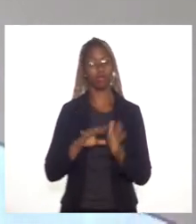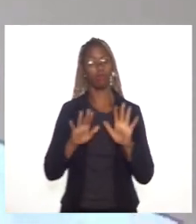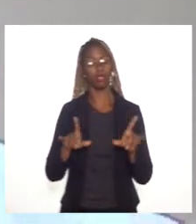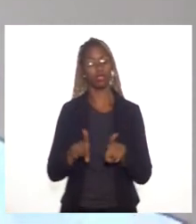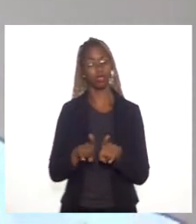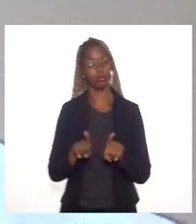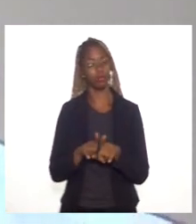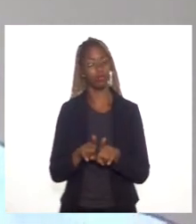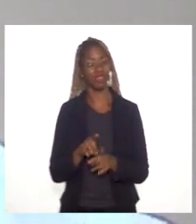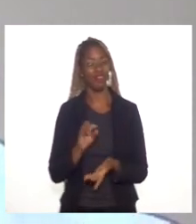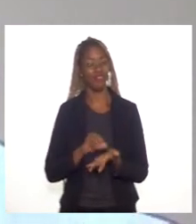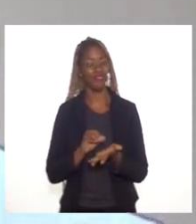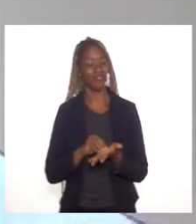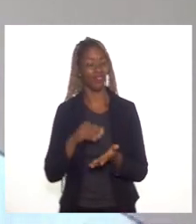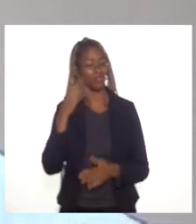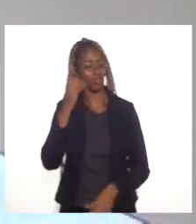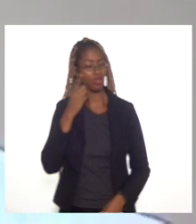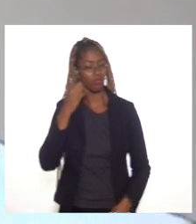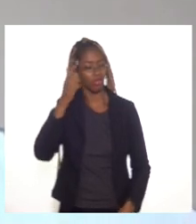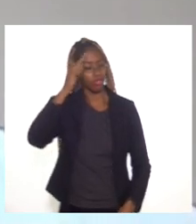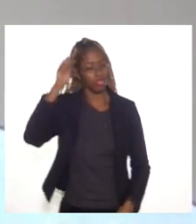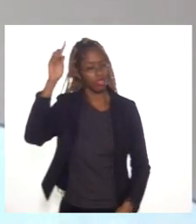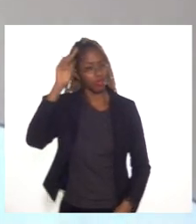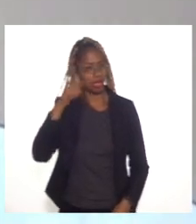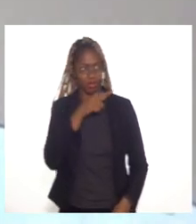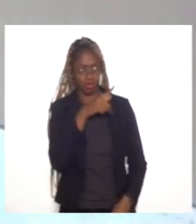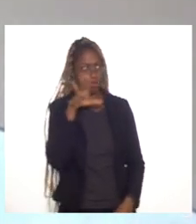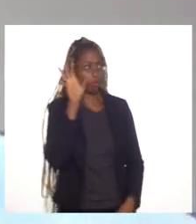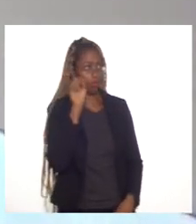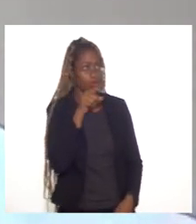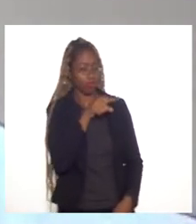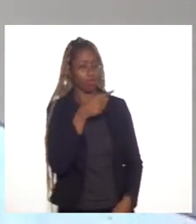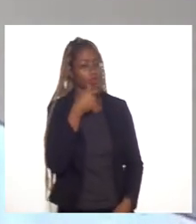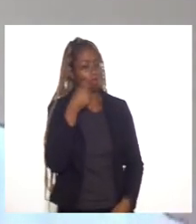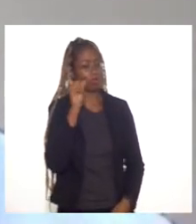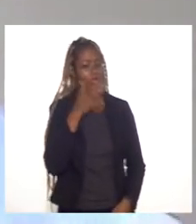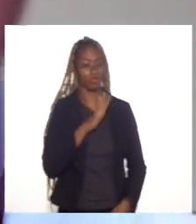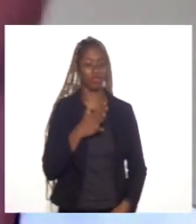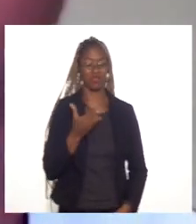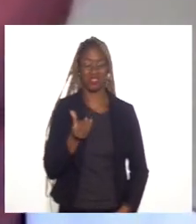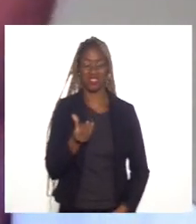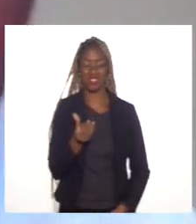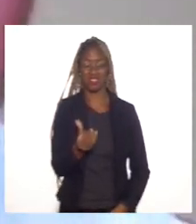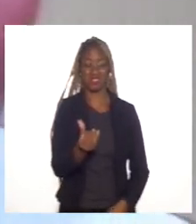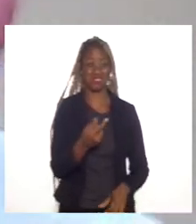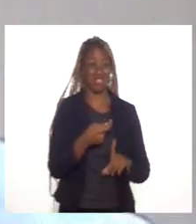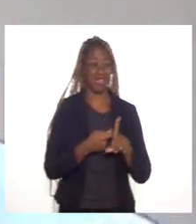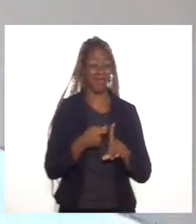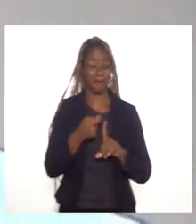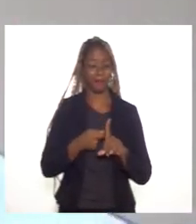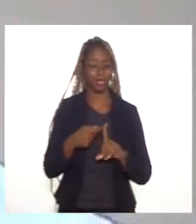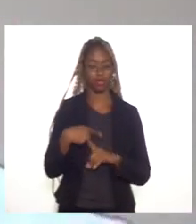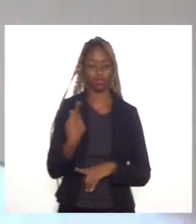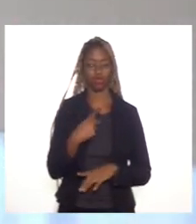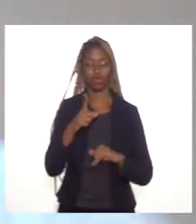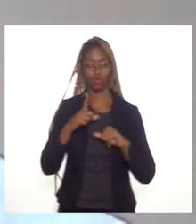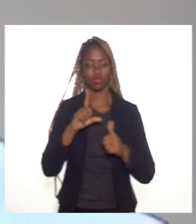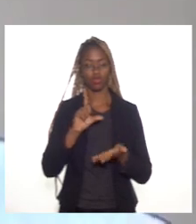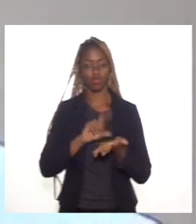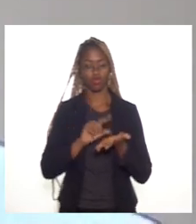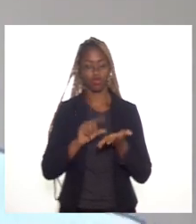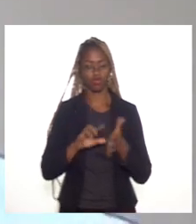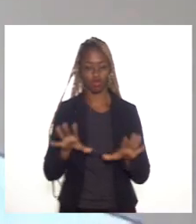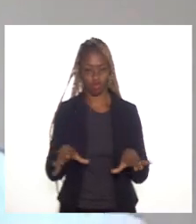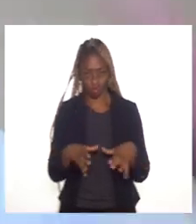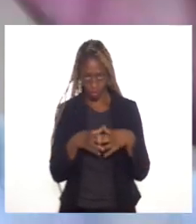também senti falta, e eu vi o deputado Luiz Paulo ontem, e eu e ele, faz seis meses aproximadamente, publicamos um artigo em conjunto, eu